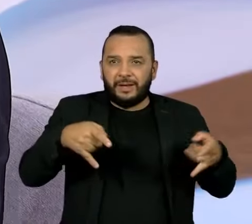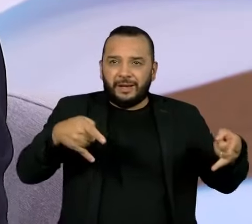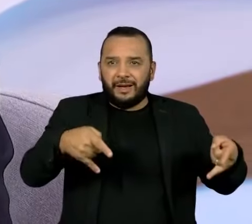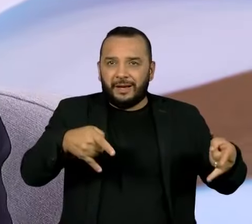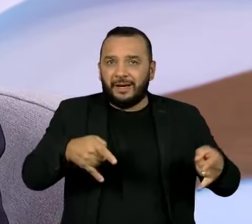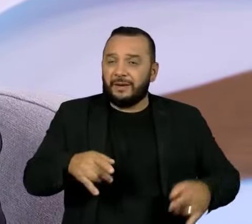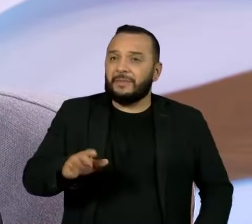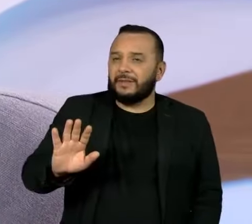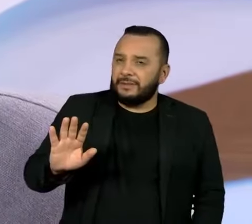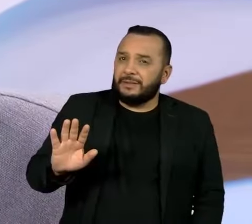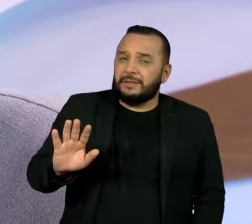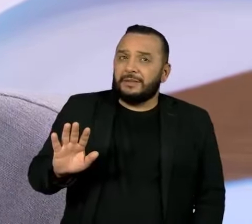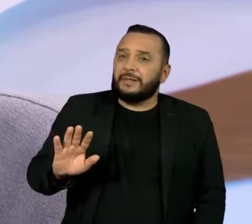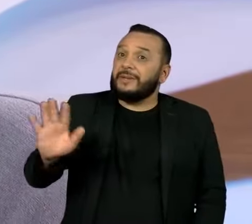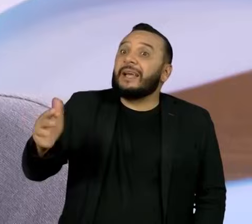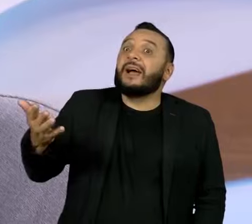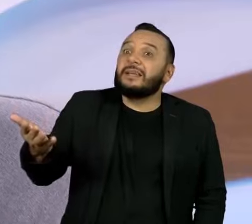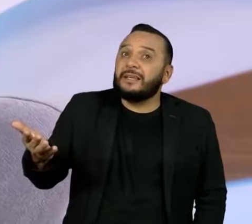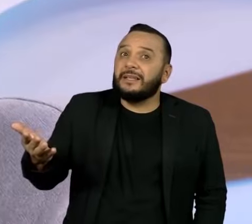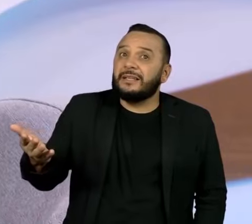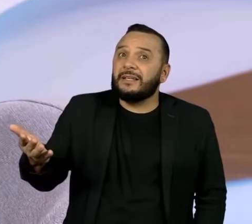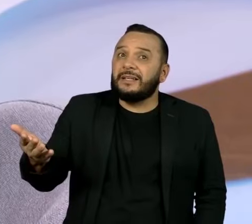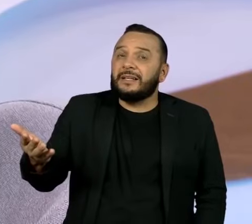aí? Aí eu